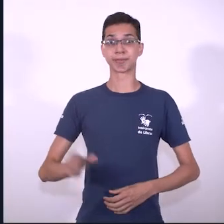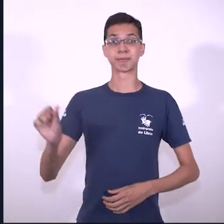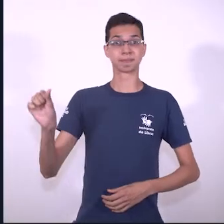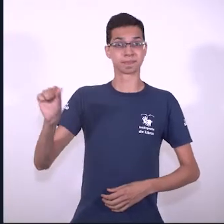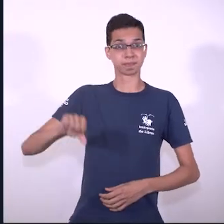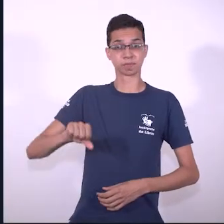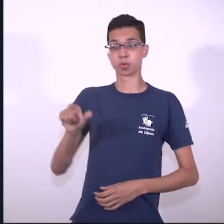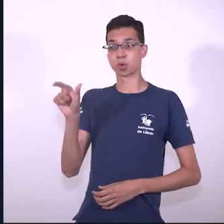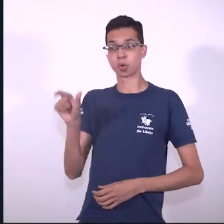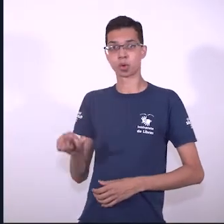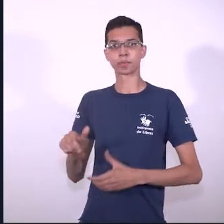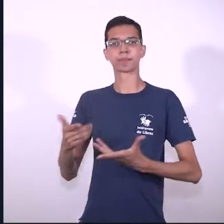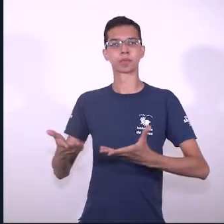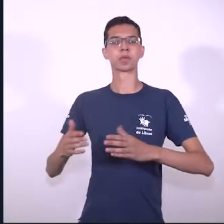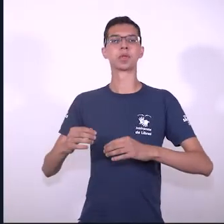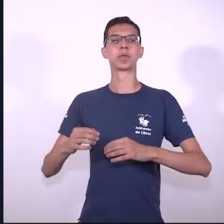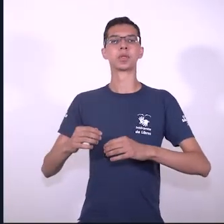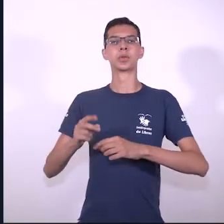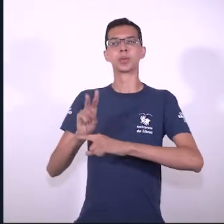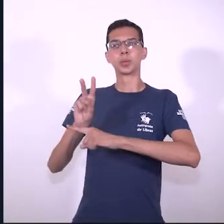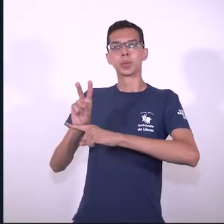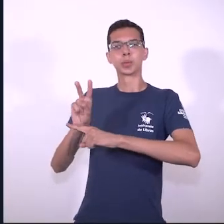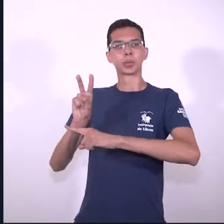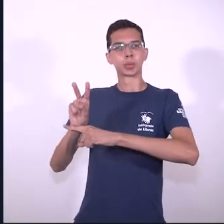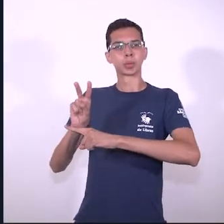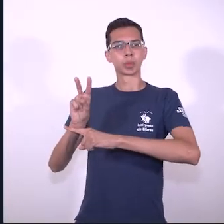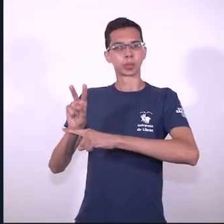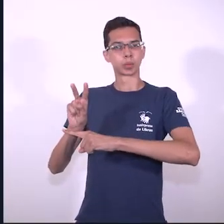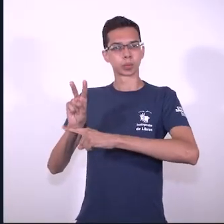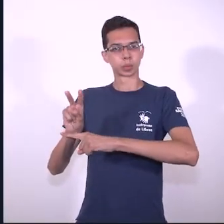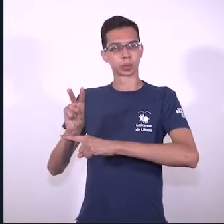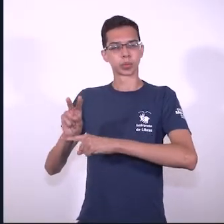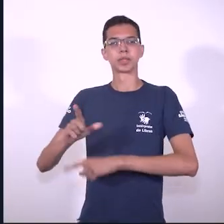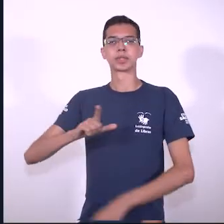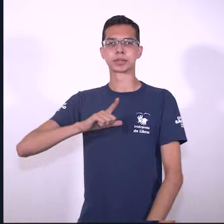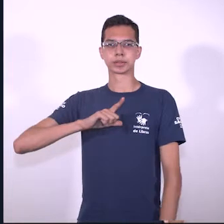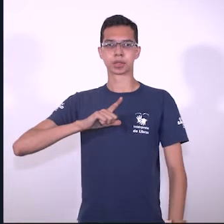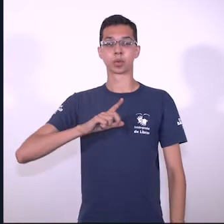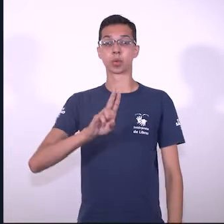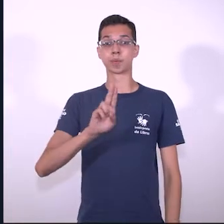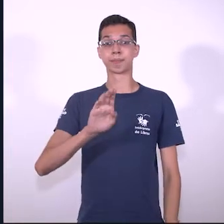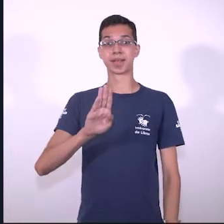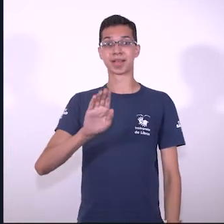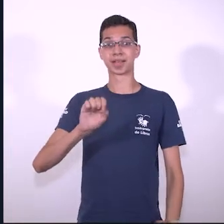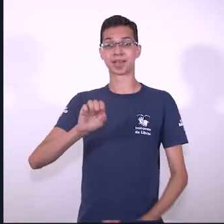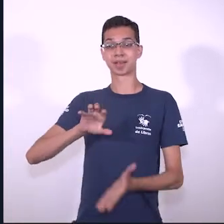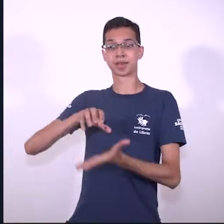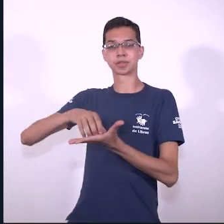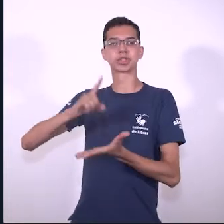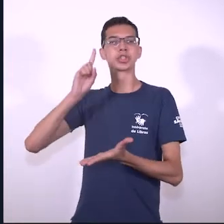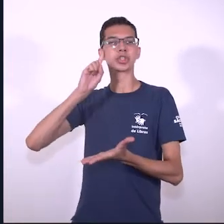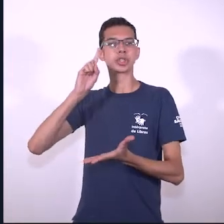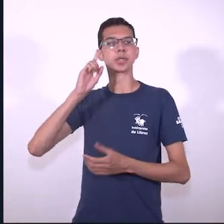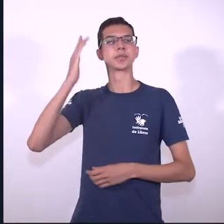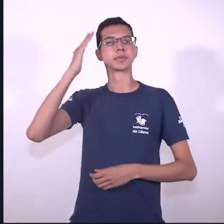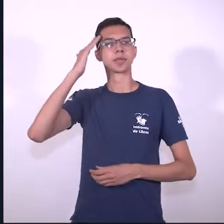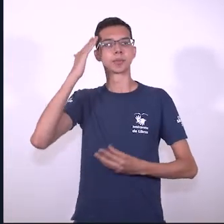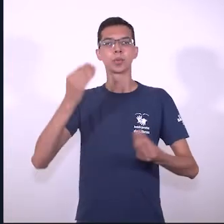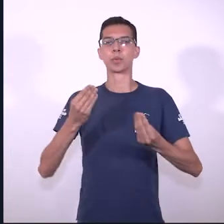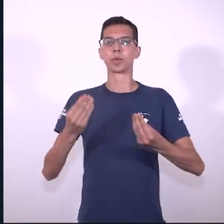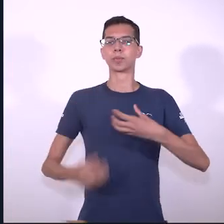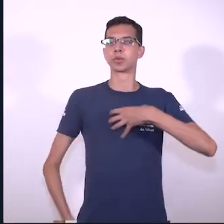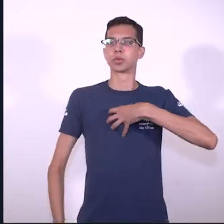no domicílio com o oxímetro, e a UBS todos os dias vai ter ciência da oximetria desse